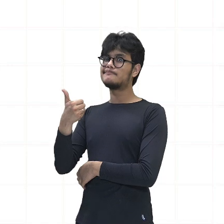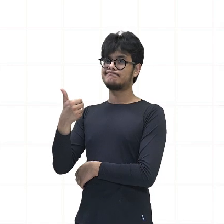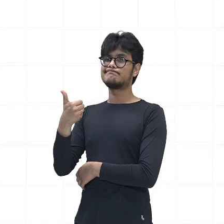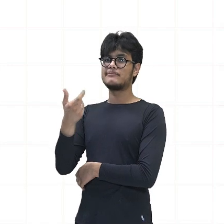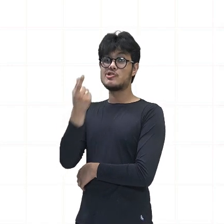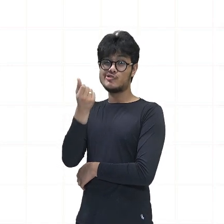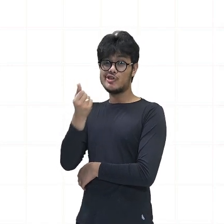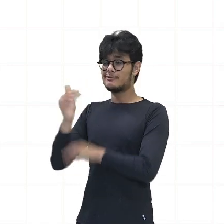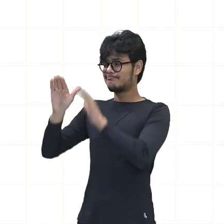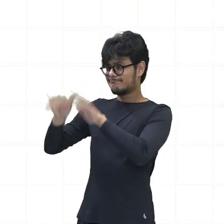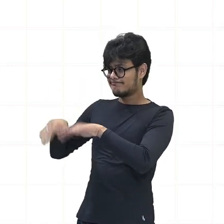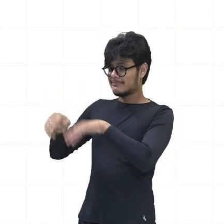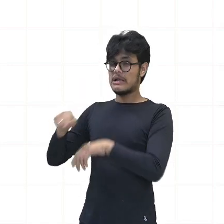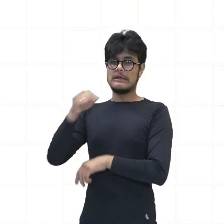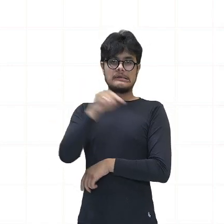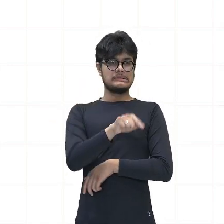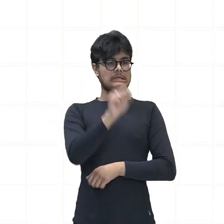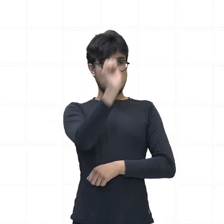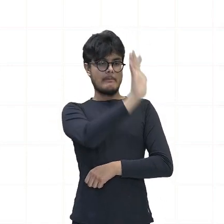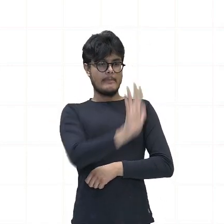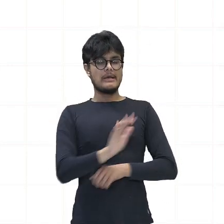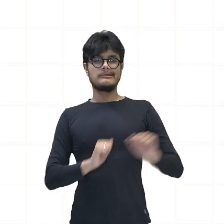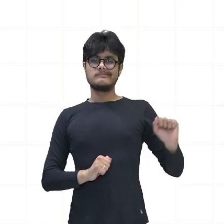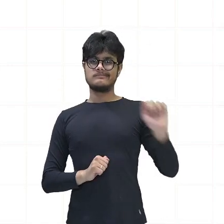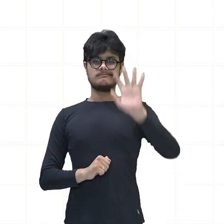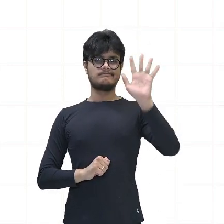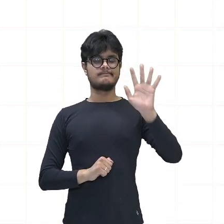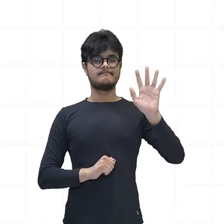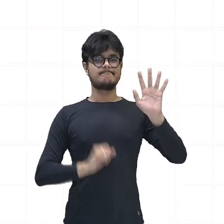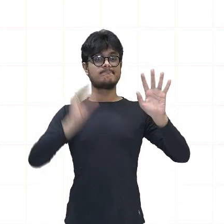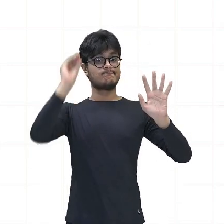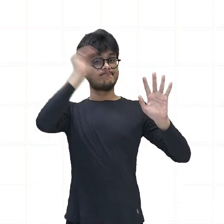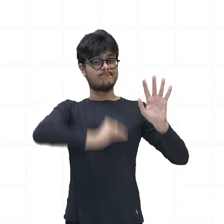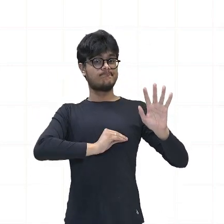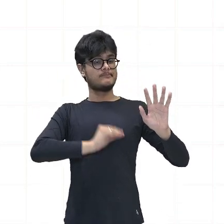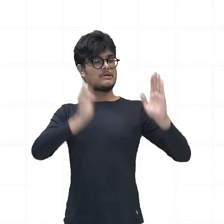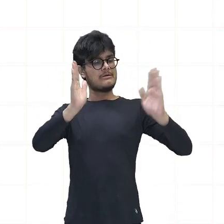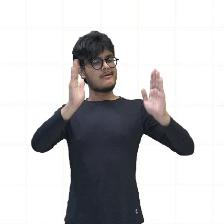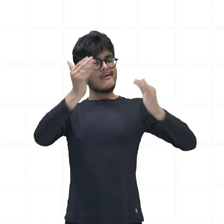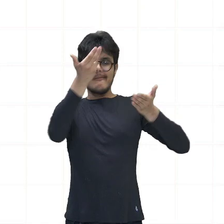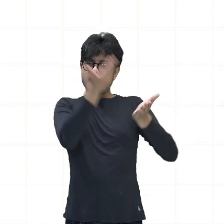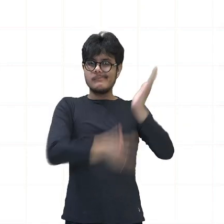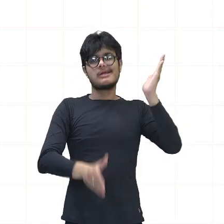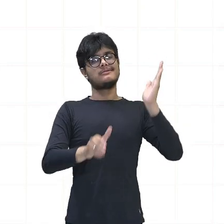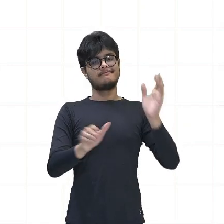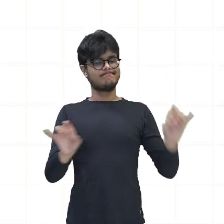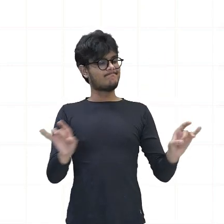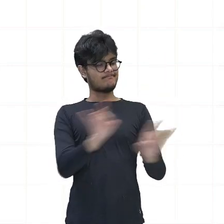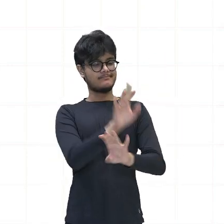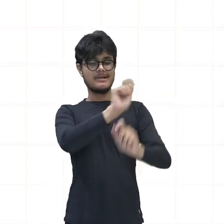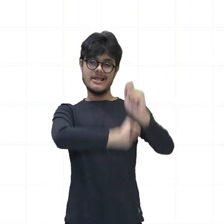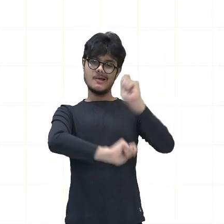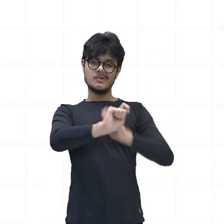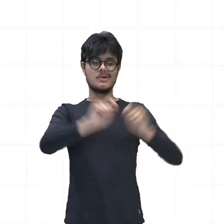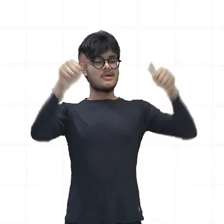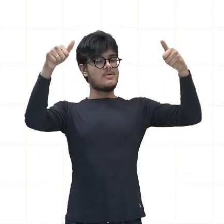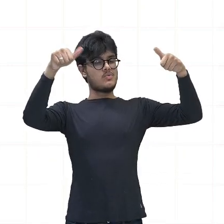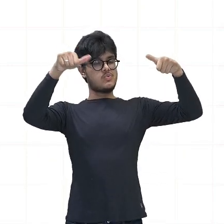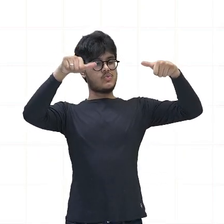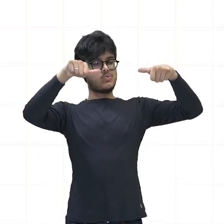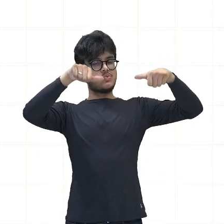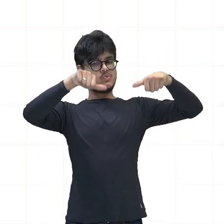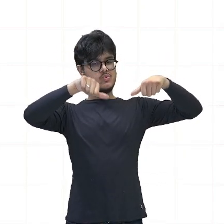nossa. Isso fez com que o mercado brasileiro ele fosse perdendo aí a sua economia para